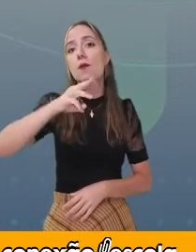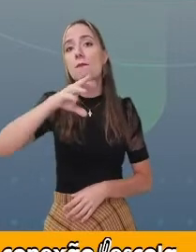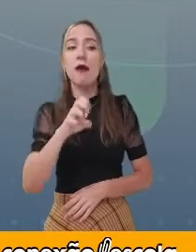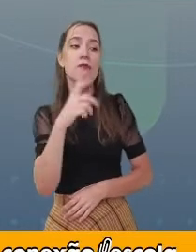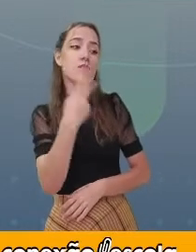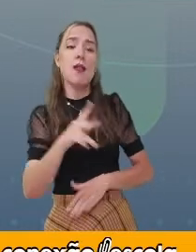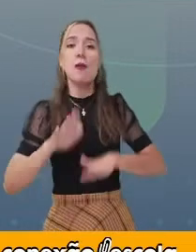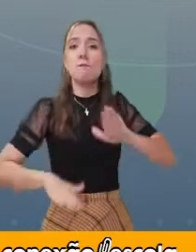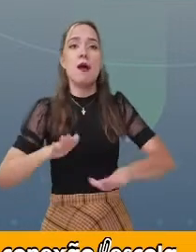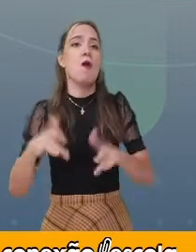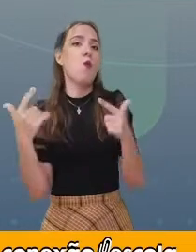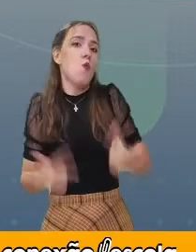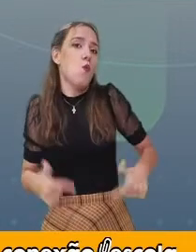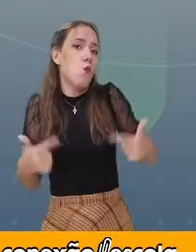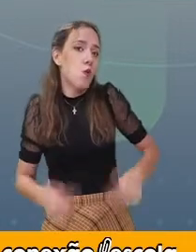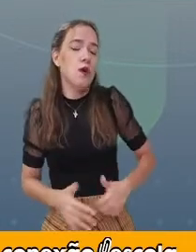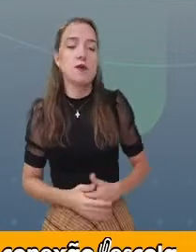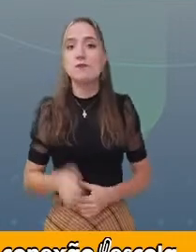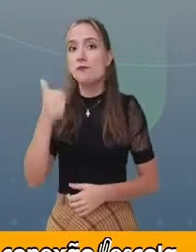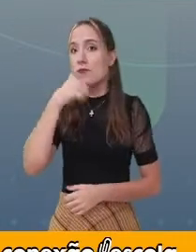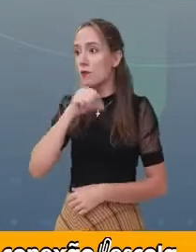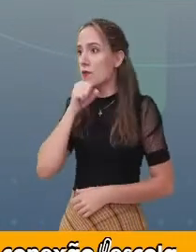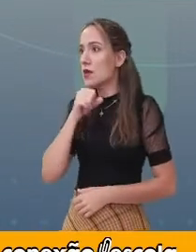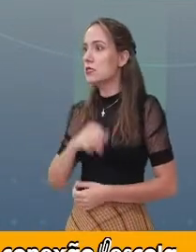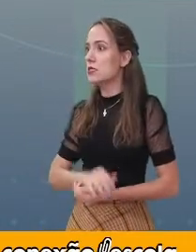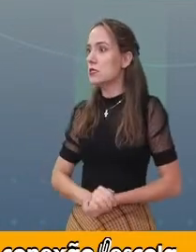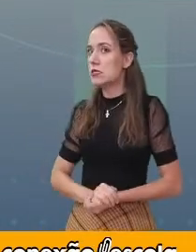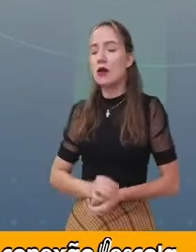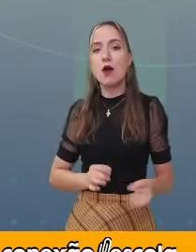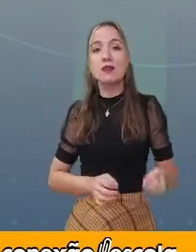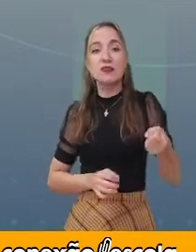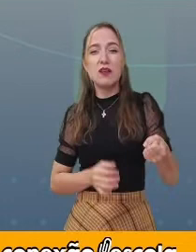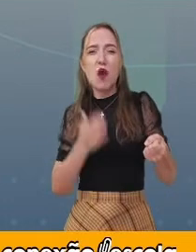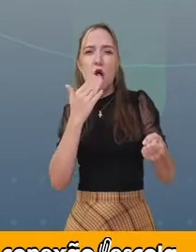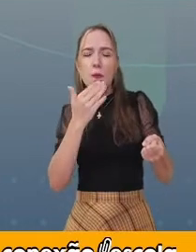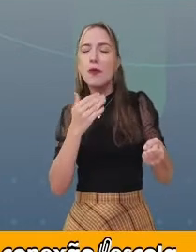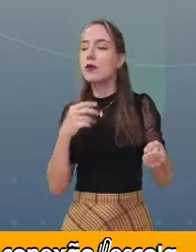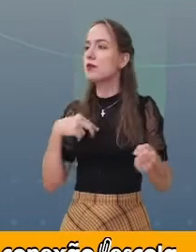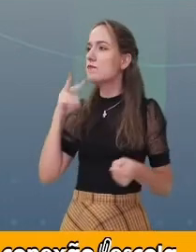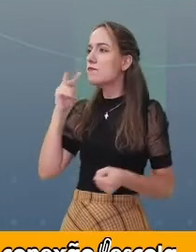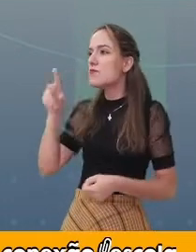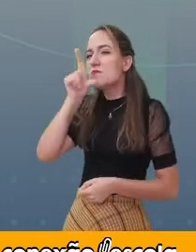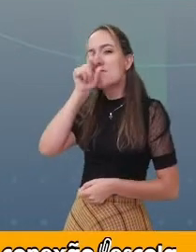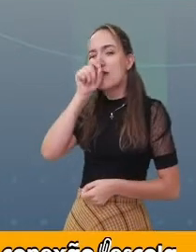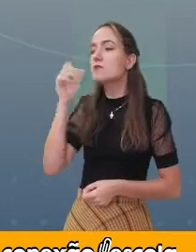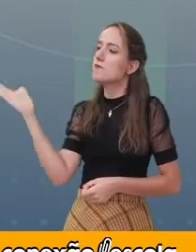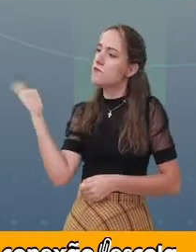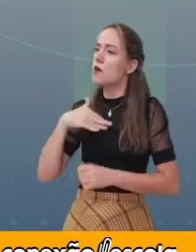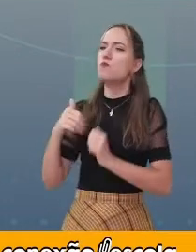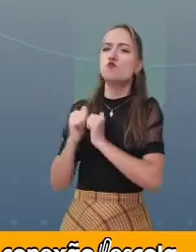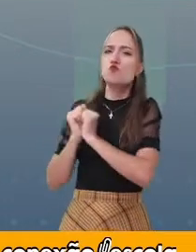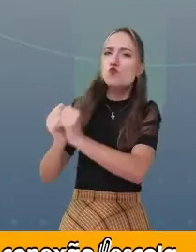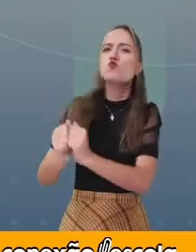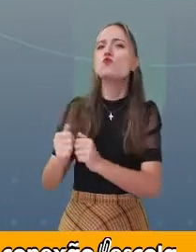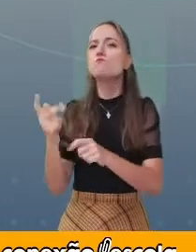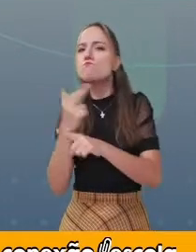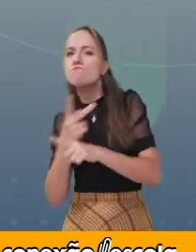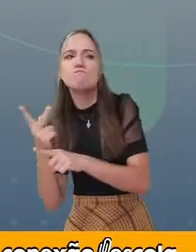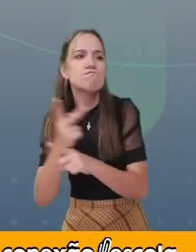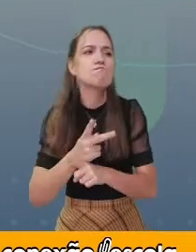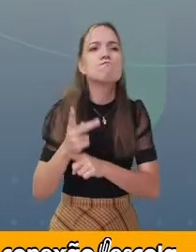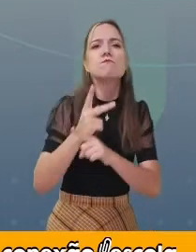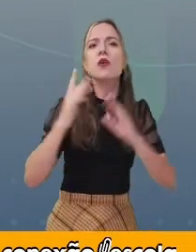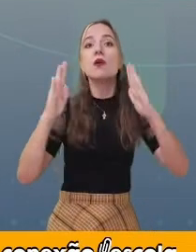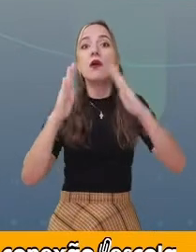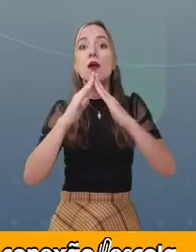pé. Então, a mãe, com a cesta, mais o pássaro, atravessaram a floresta em busca da casa da